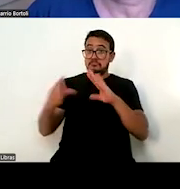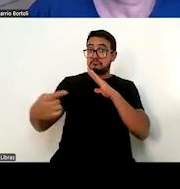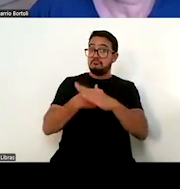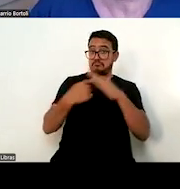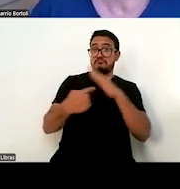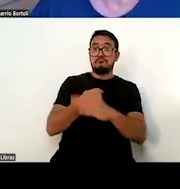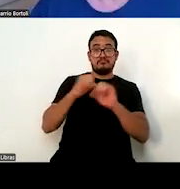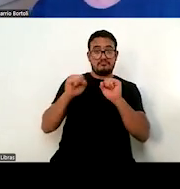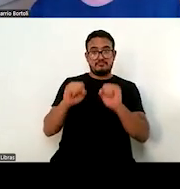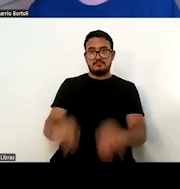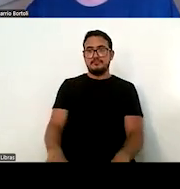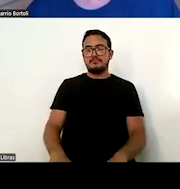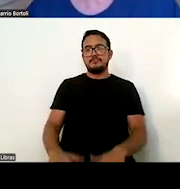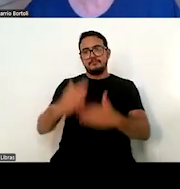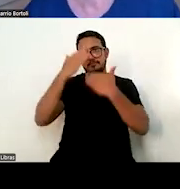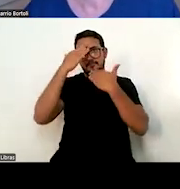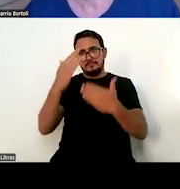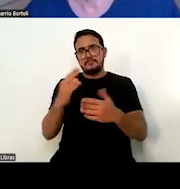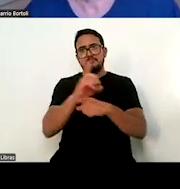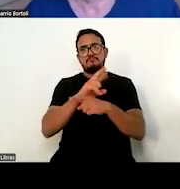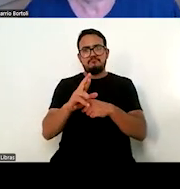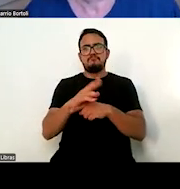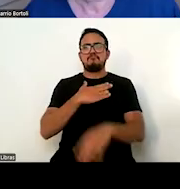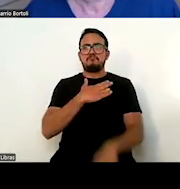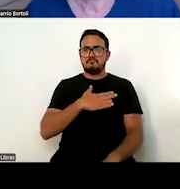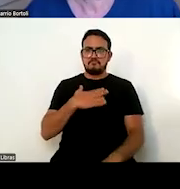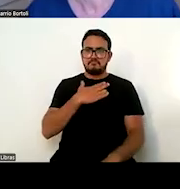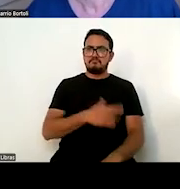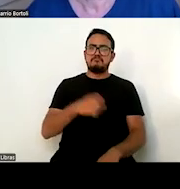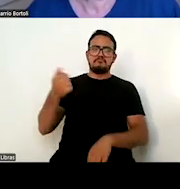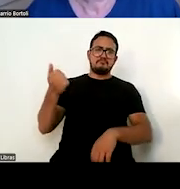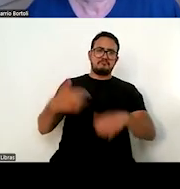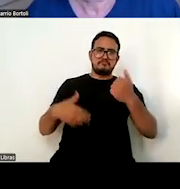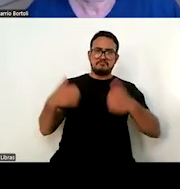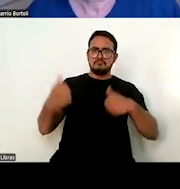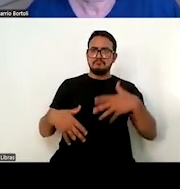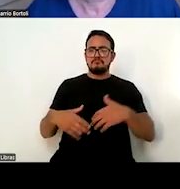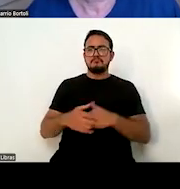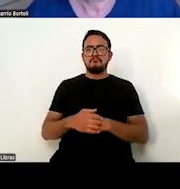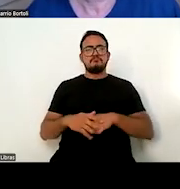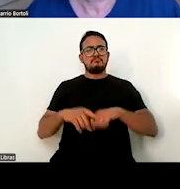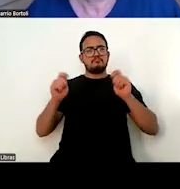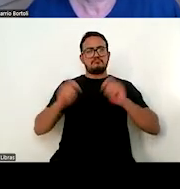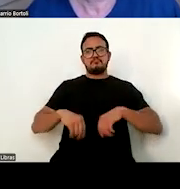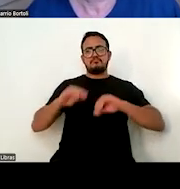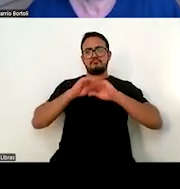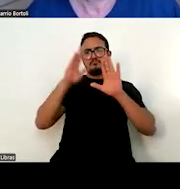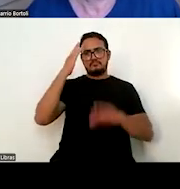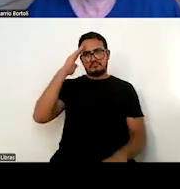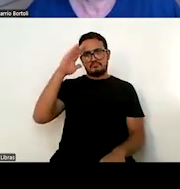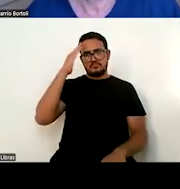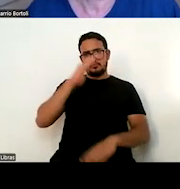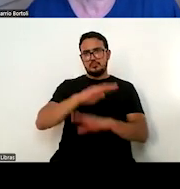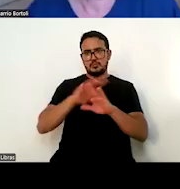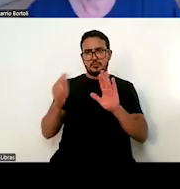Muito obrigado, doutora. Baita apresentação, bem didática. Acho que foi possível entender tudo. Eu estou com uma série de